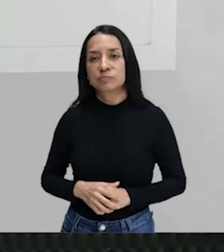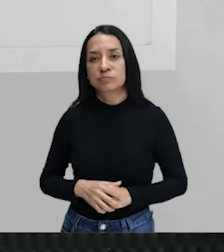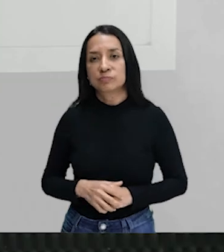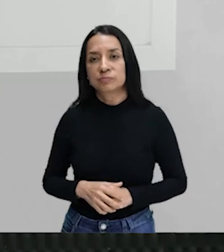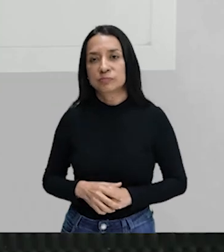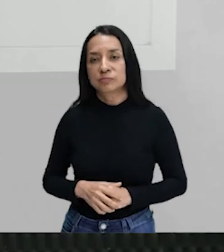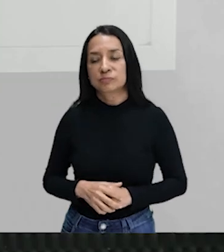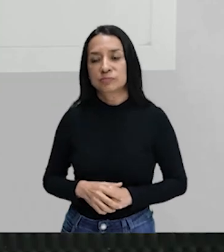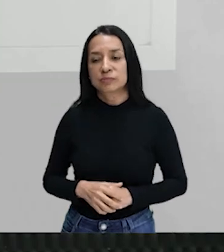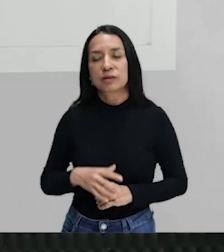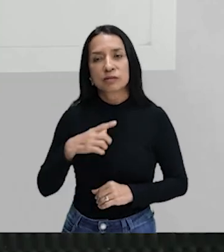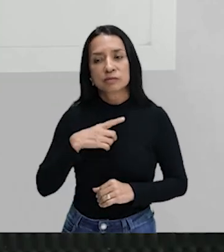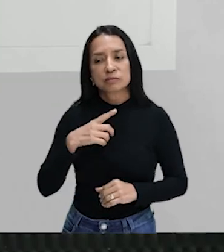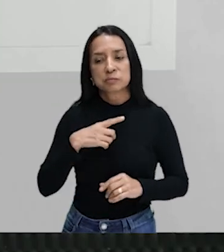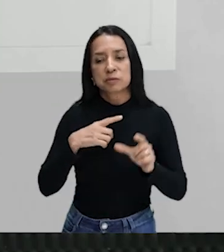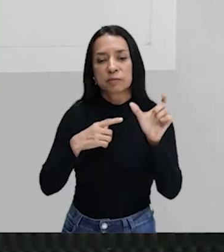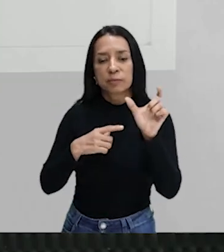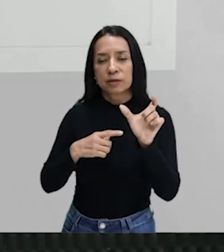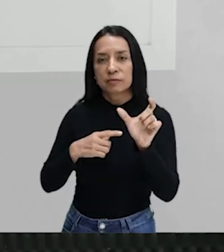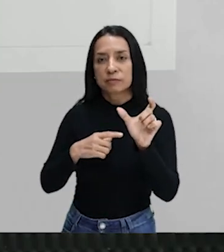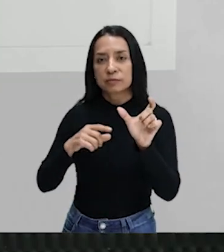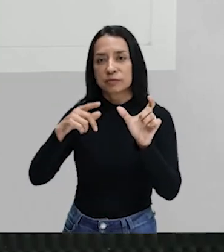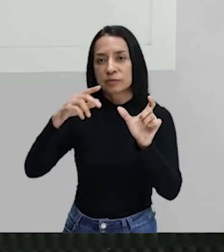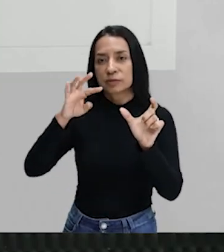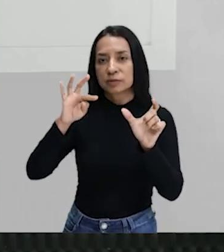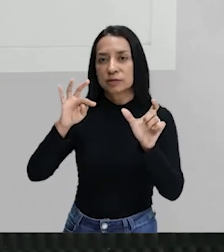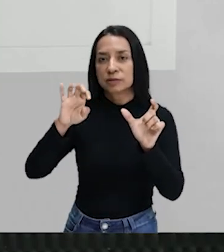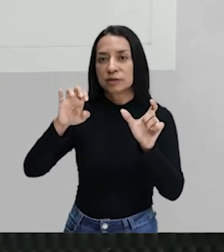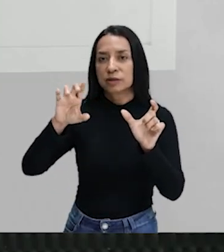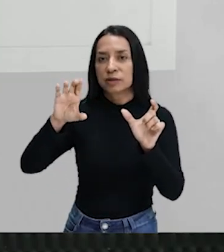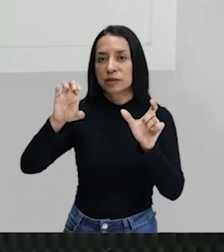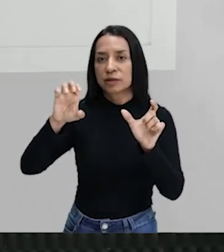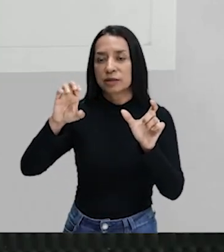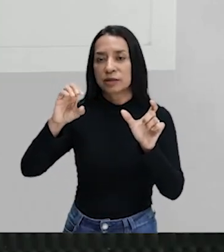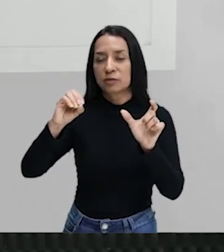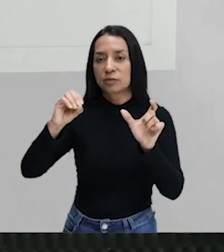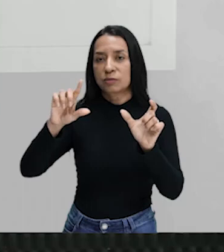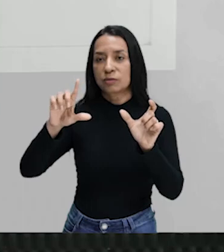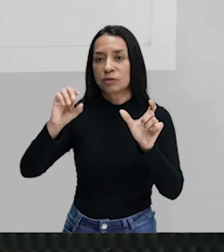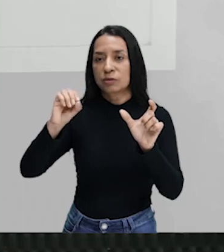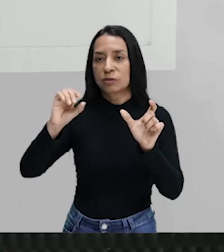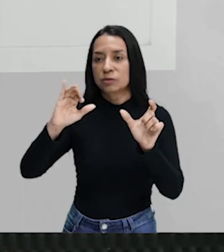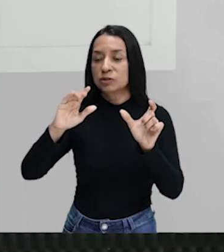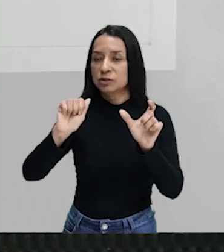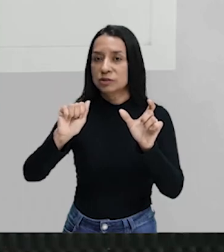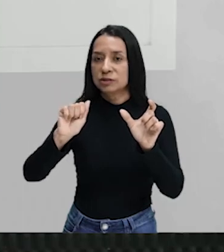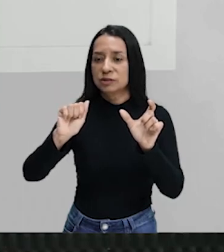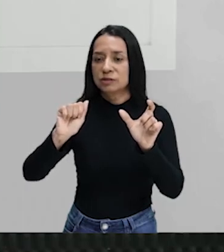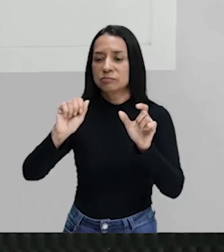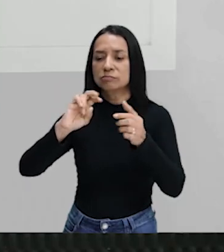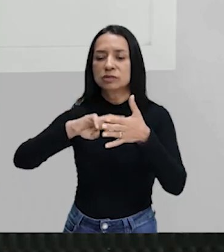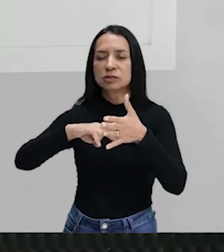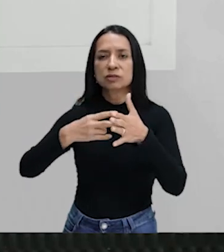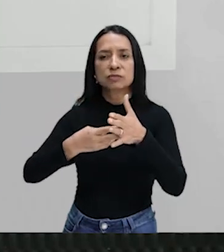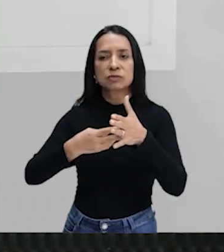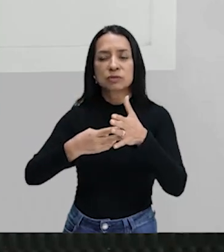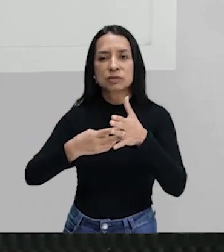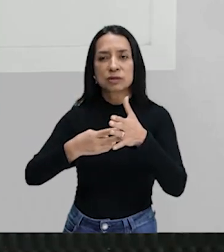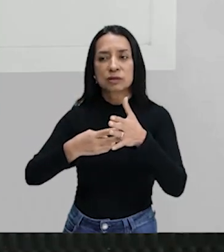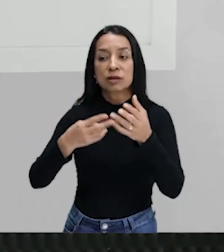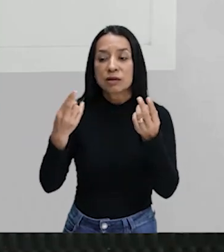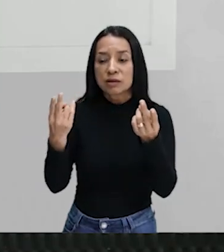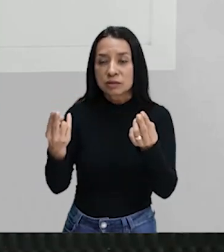teleologia. Olha que palavra bonita. É a mesma coisa de finalidade. Só que é o